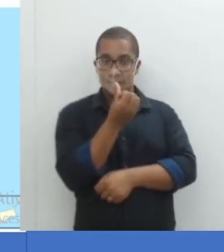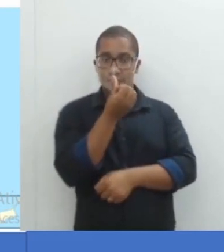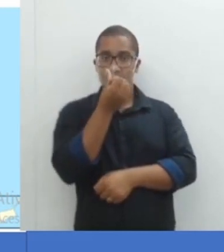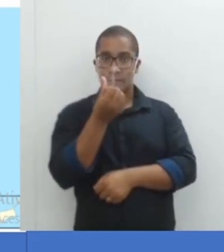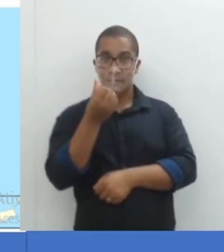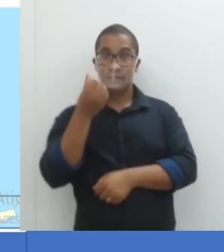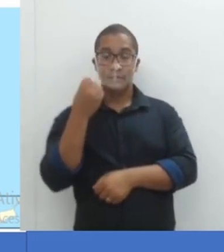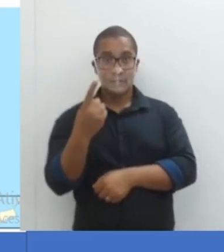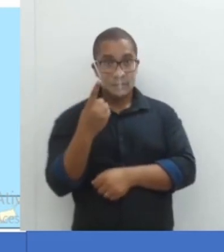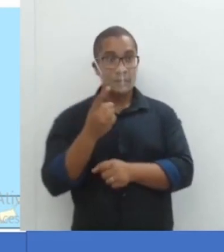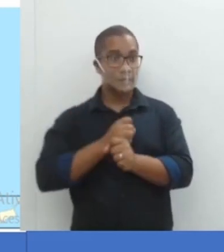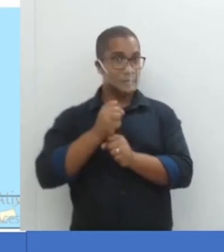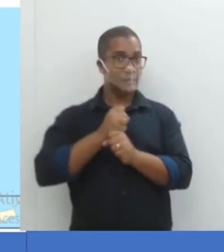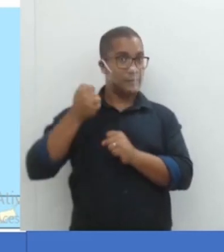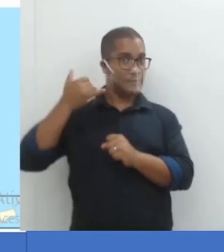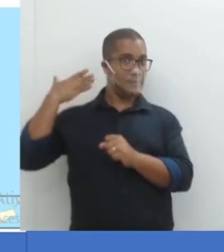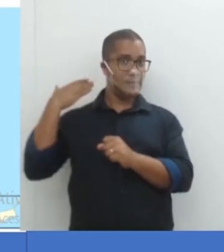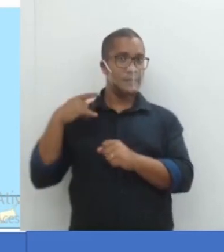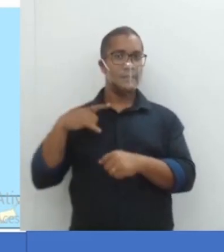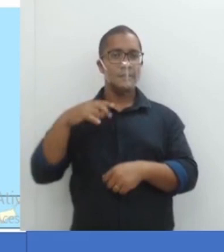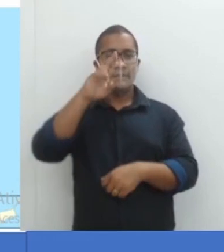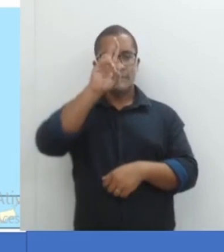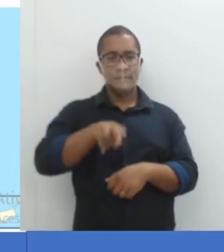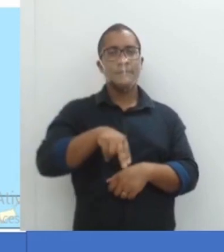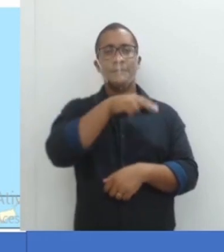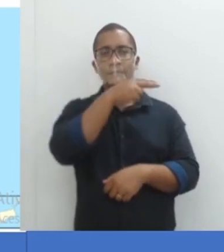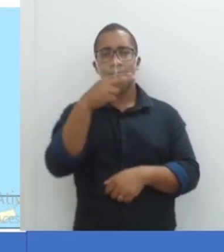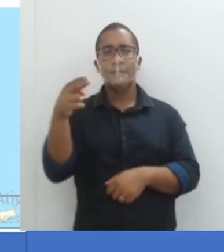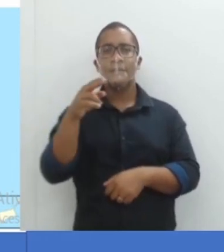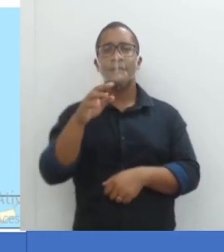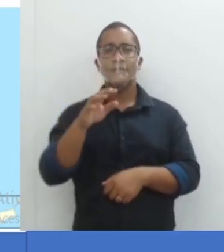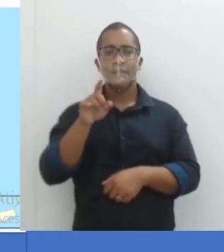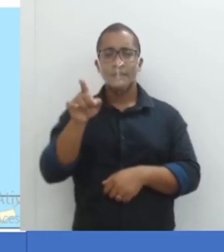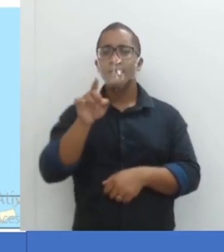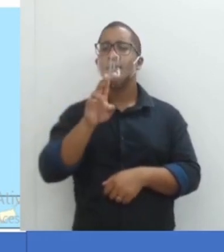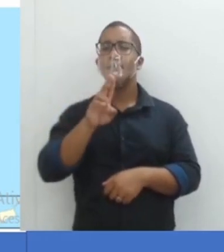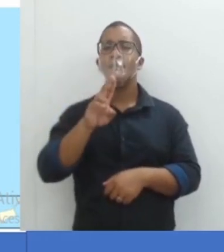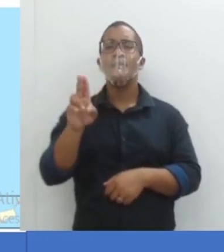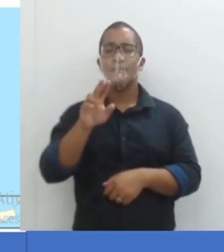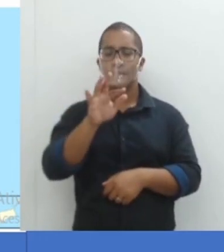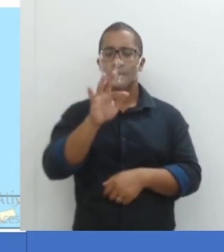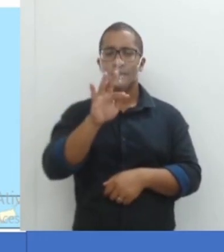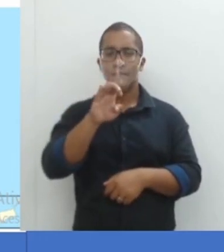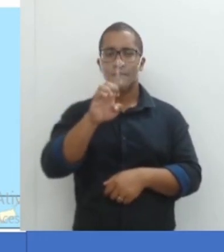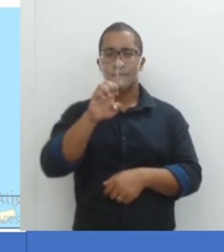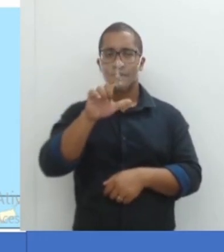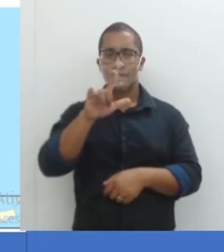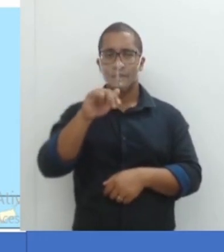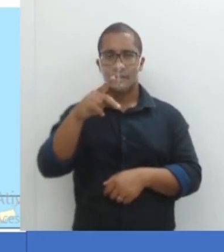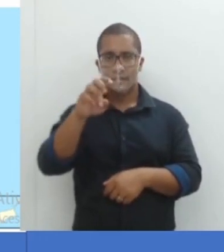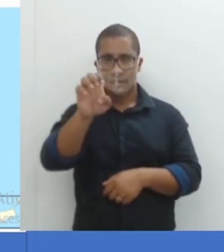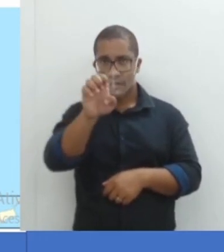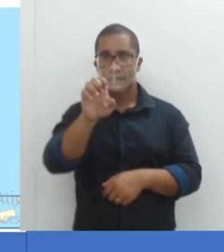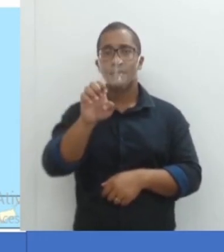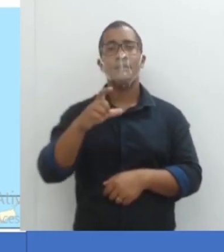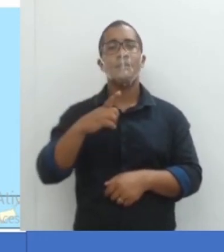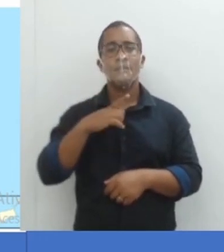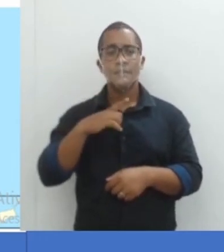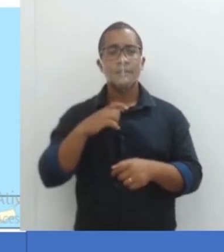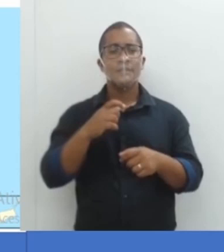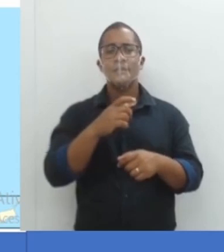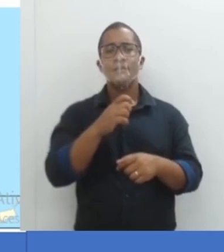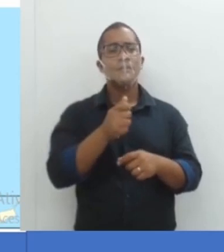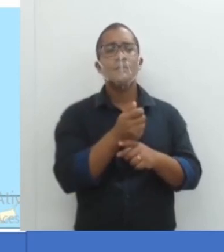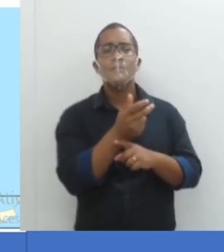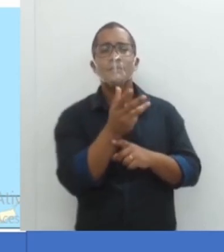1661, promovido pelo padre meu xará Felipe de Neri. População estimada cerca de 2.100